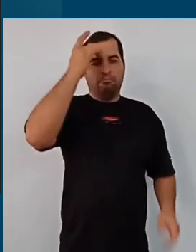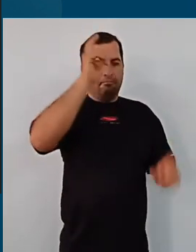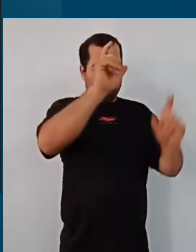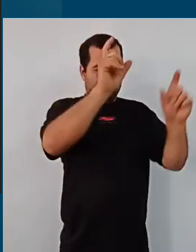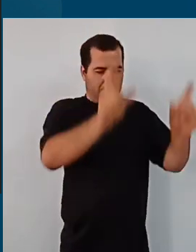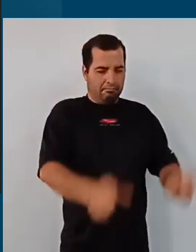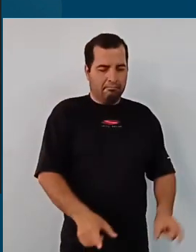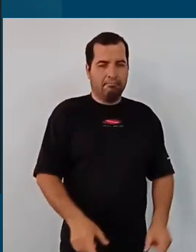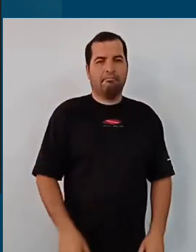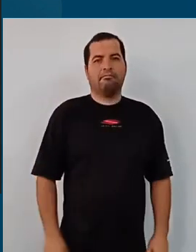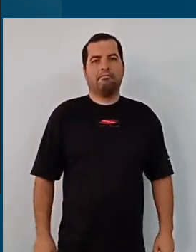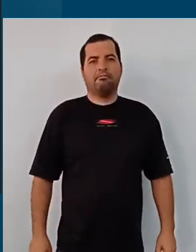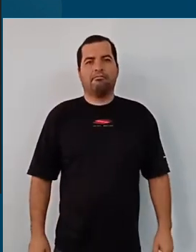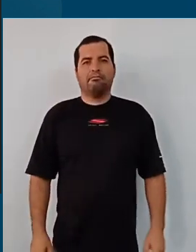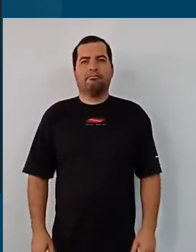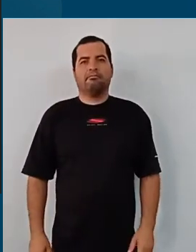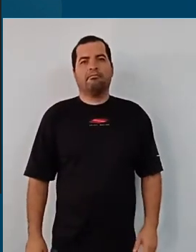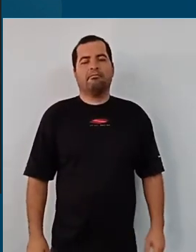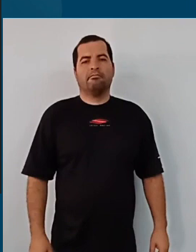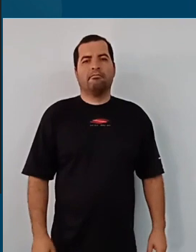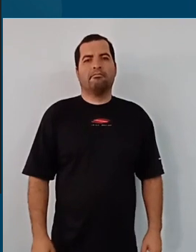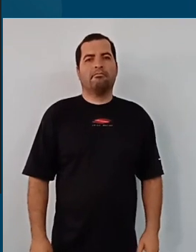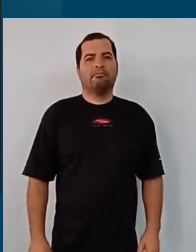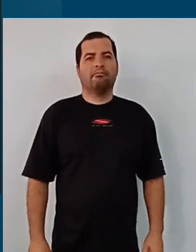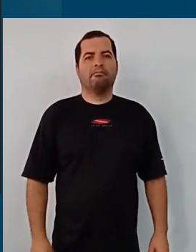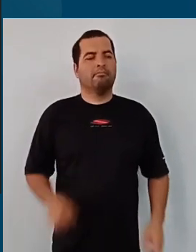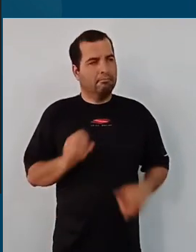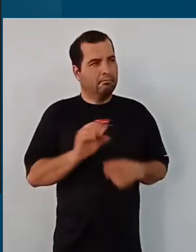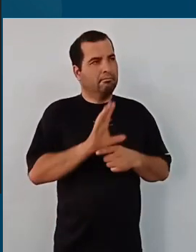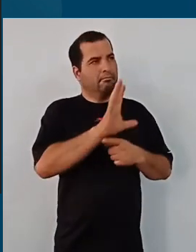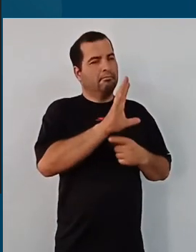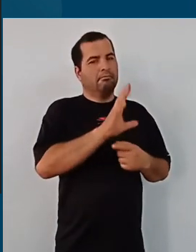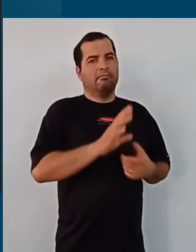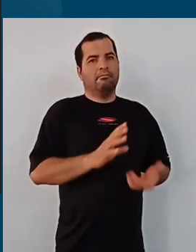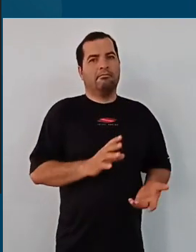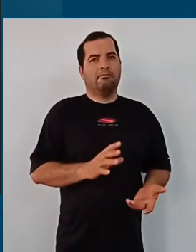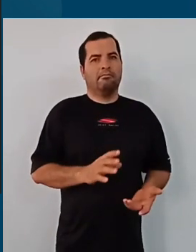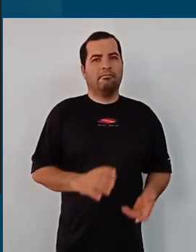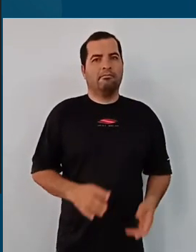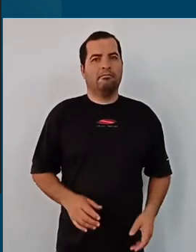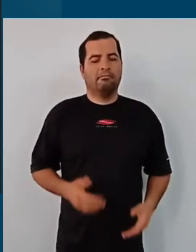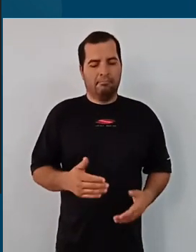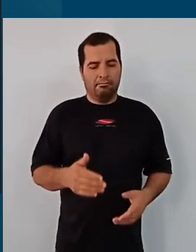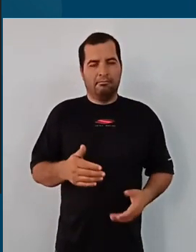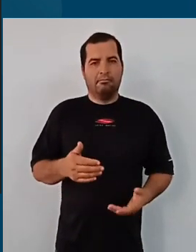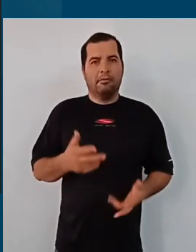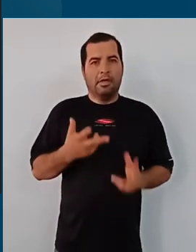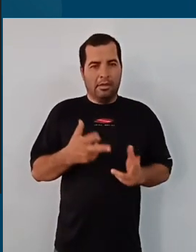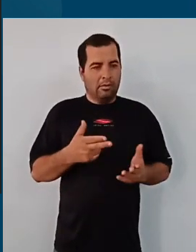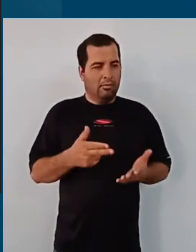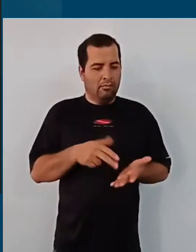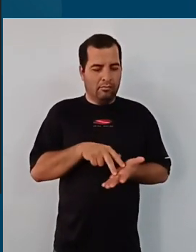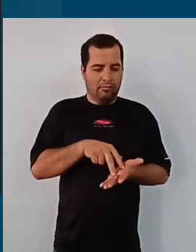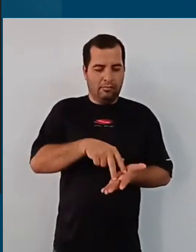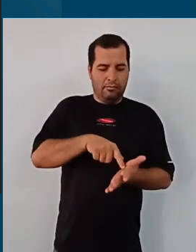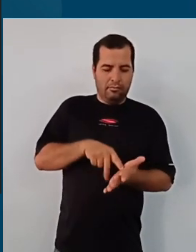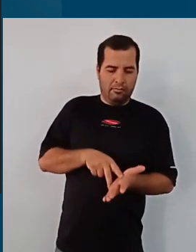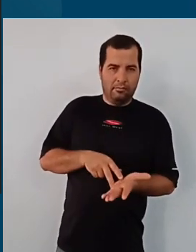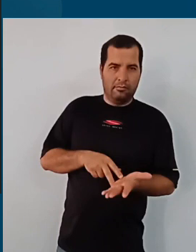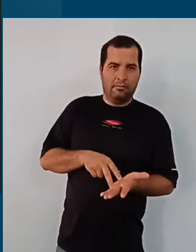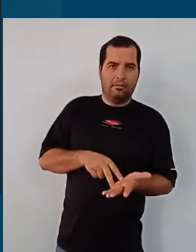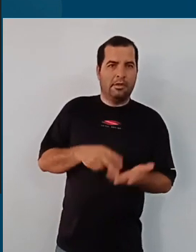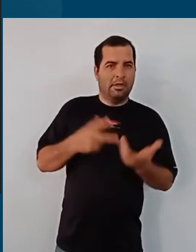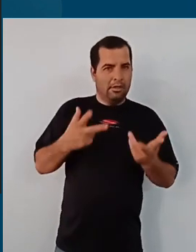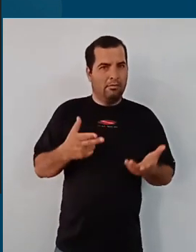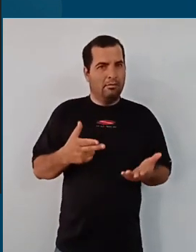diz isso? Aline, por favor. Eu vou dar um passo para trás, um passo grande. Eu